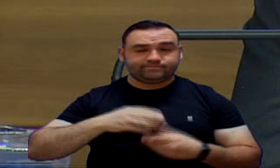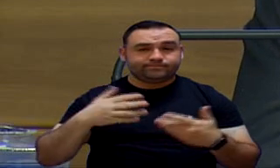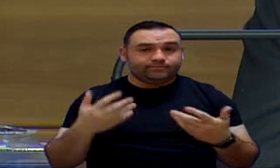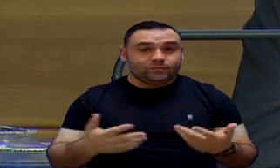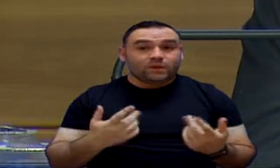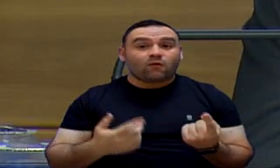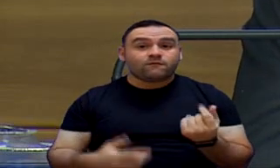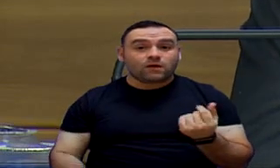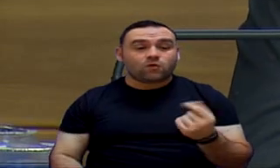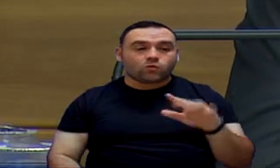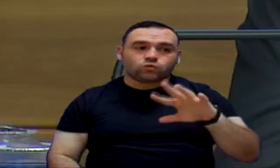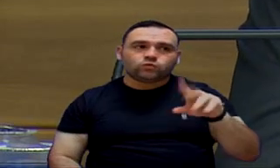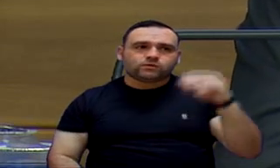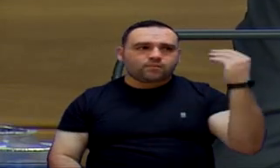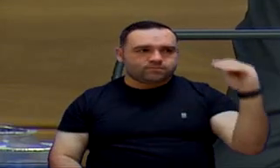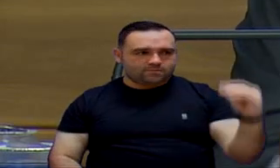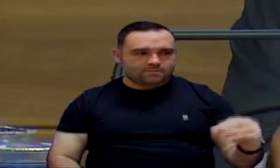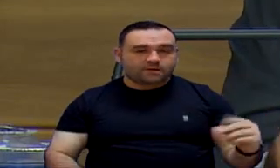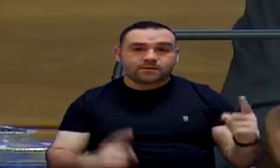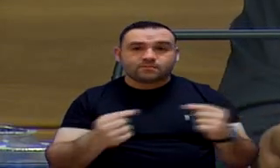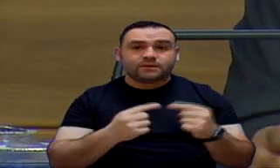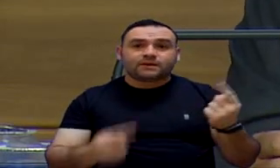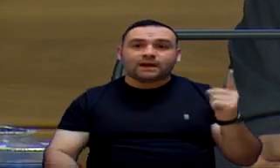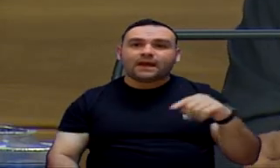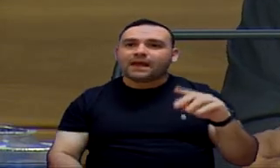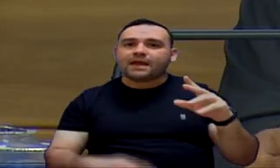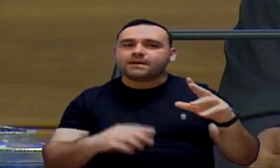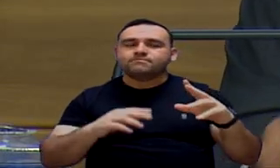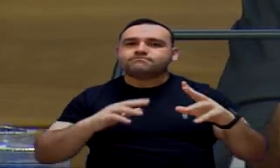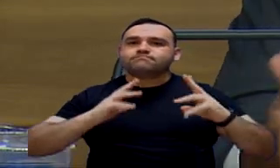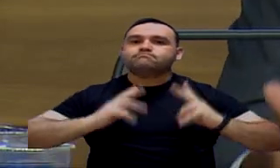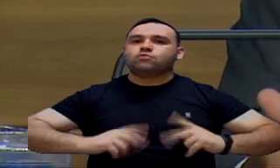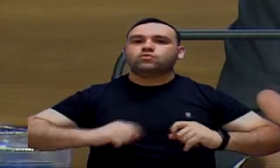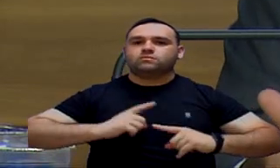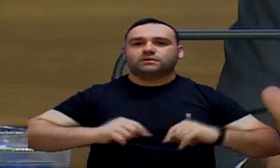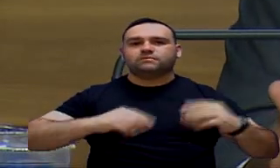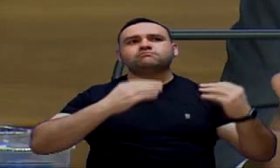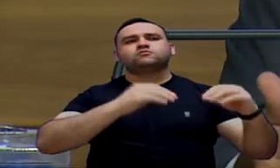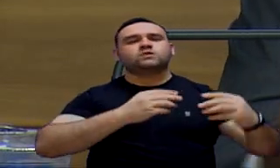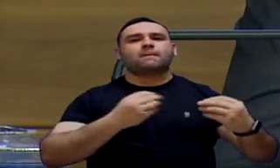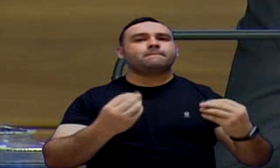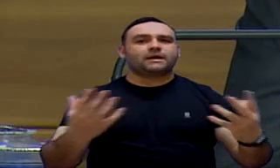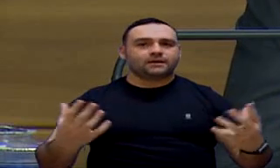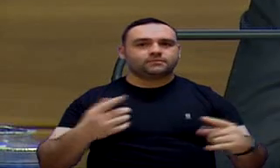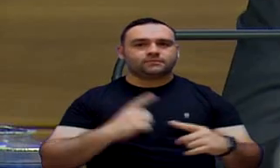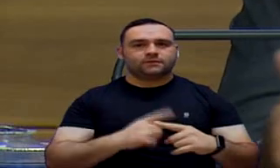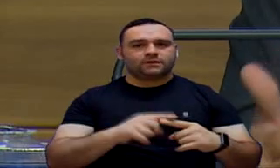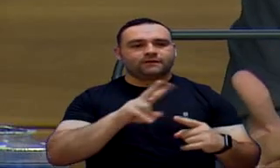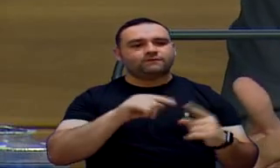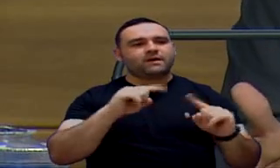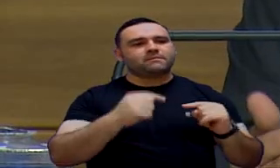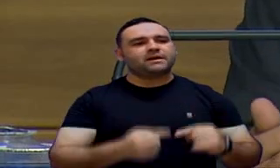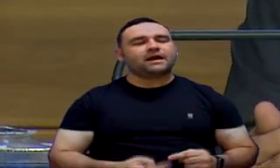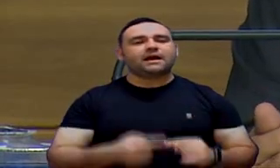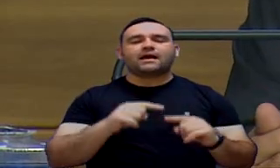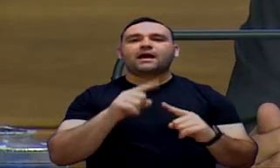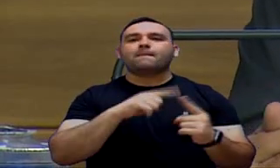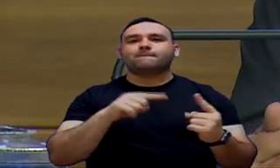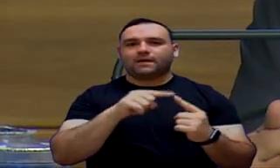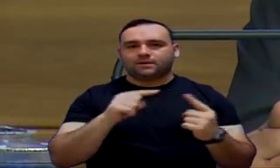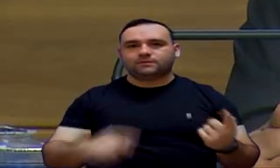esses valores estão baseados são valores puros para porque se coloca esses valores vai ser estabelecer as metas